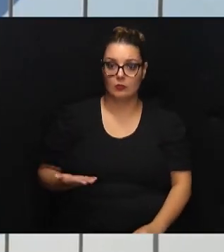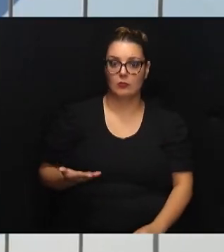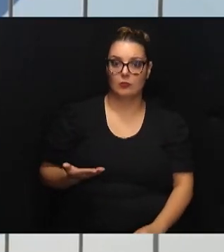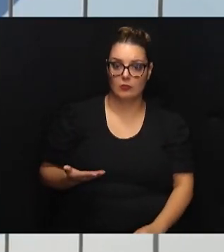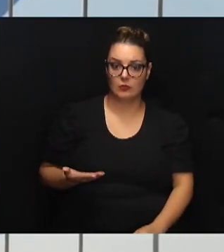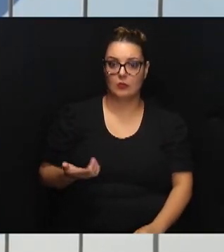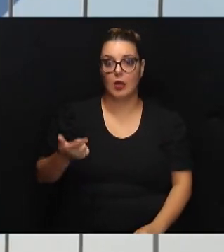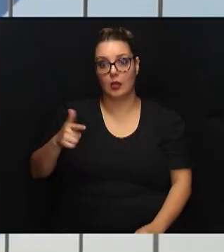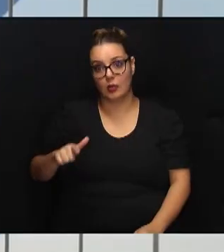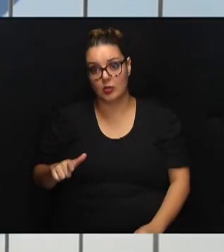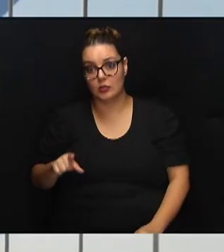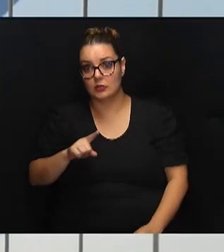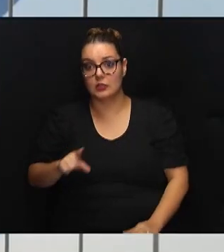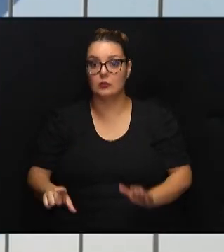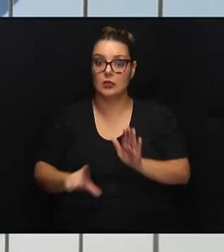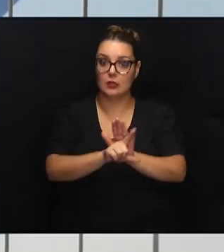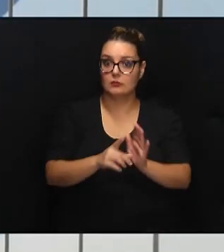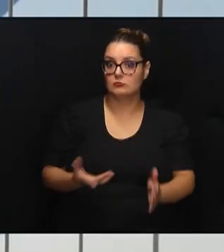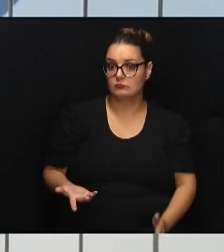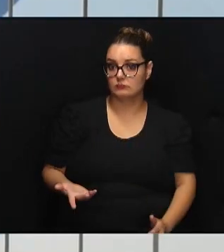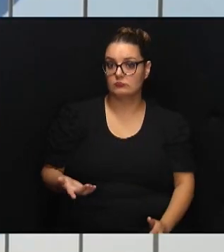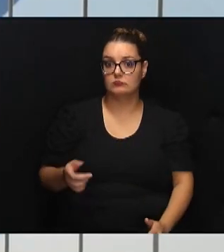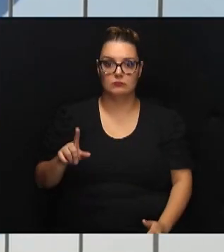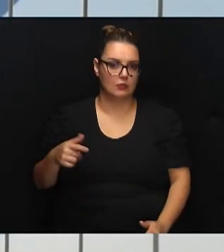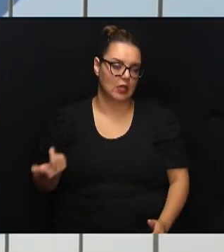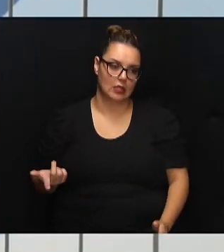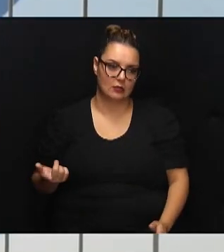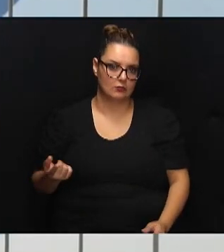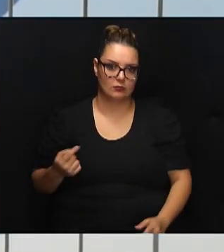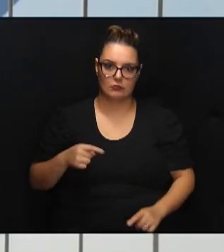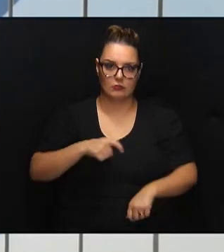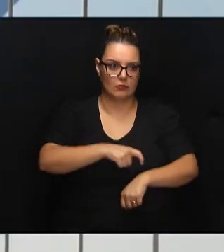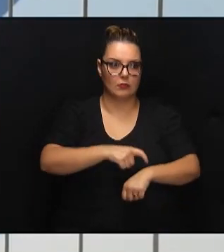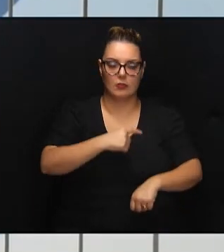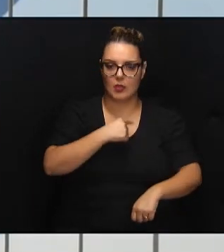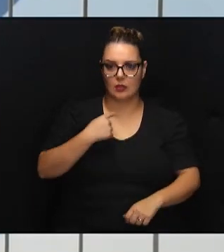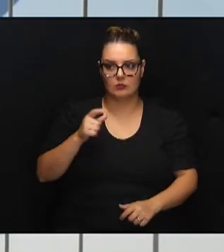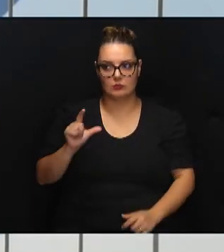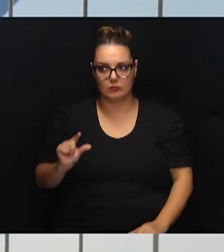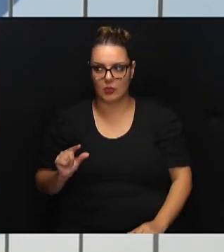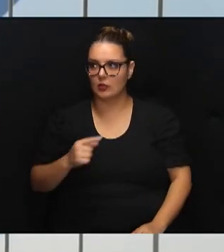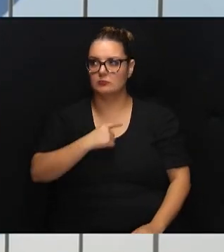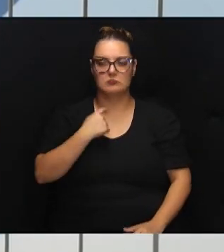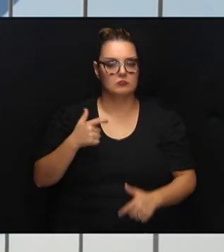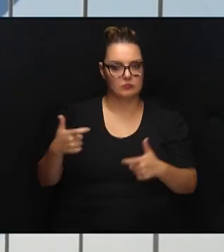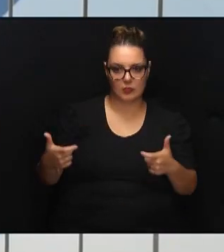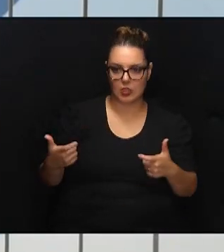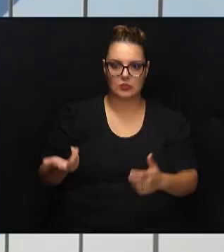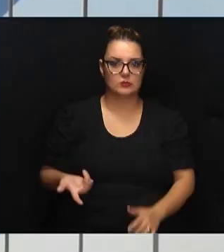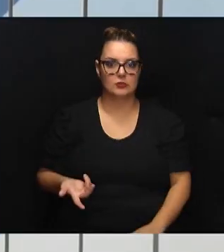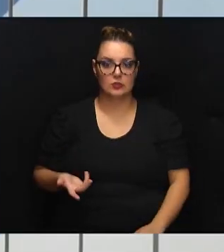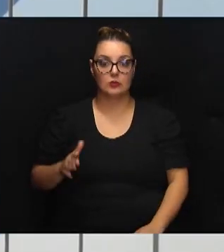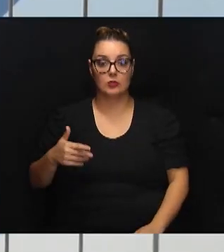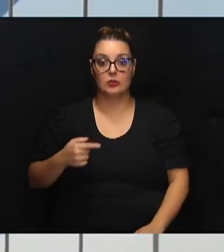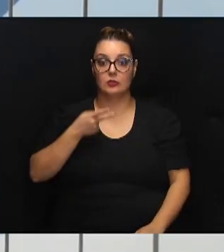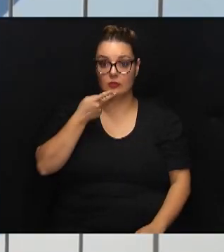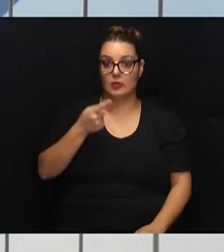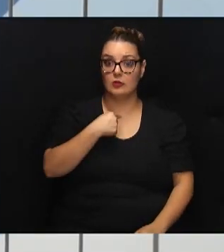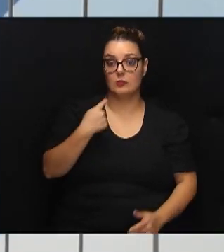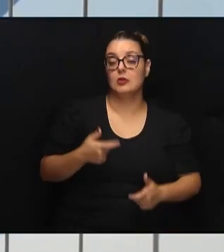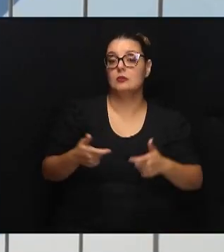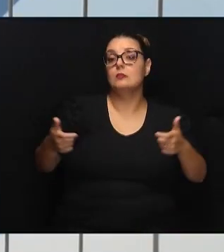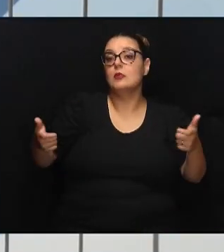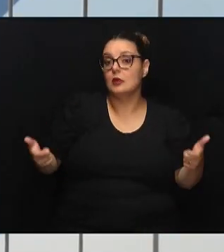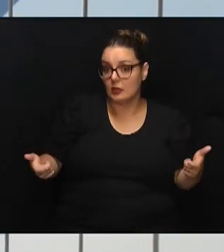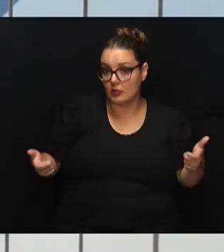continuando na ilegalidade. Mas isso é curto, médio prazo, porque quando eu falo a longo prazo, eu não tenho os